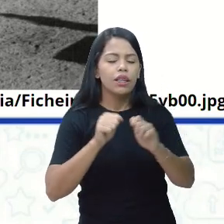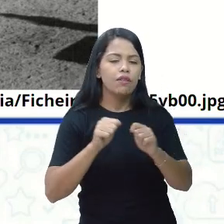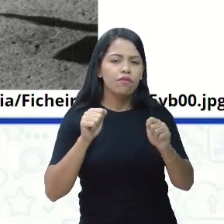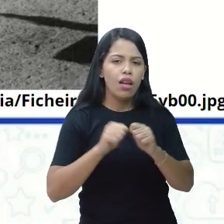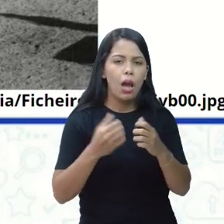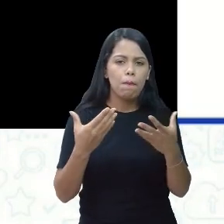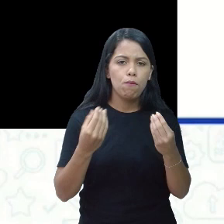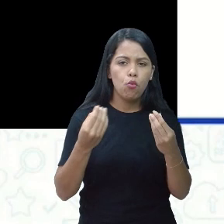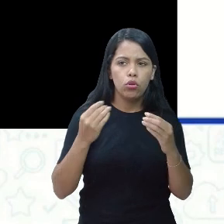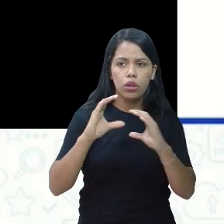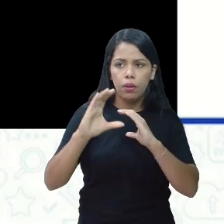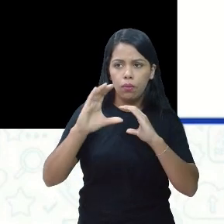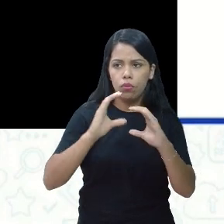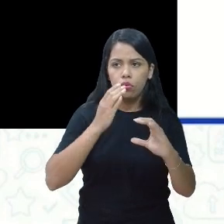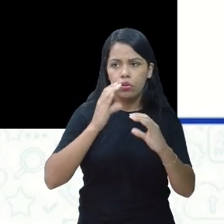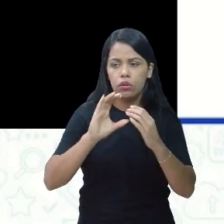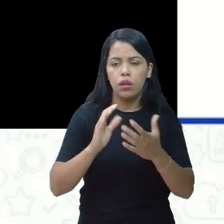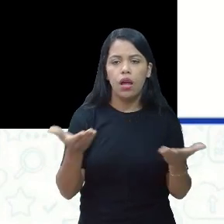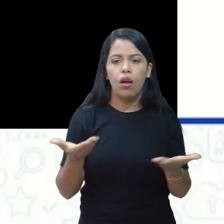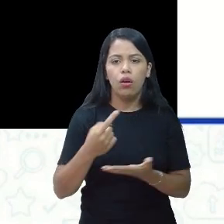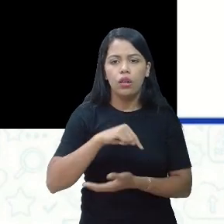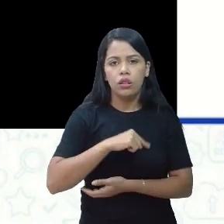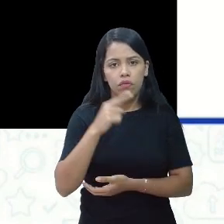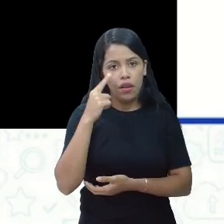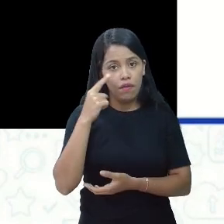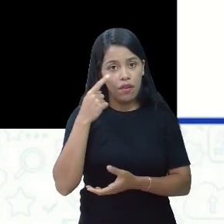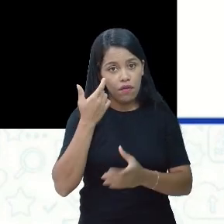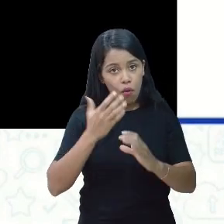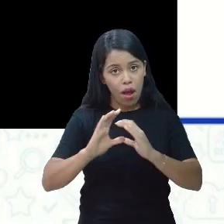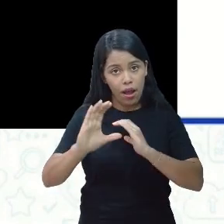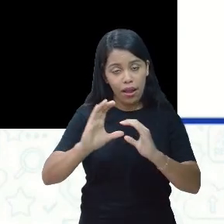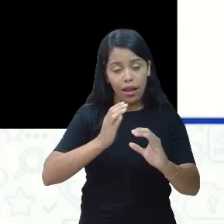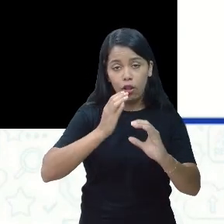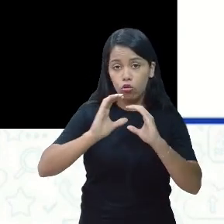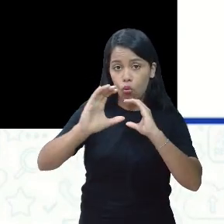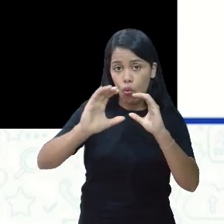música feita de cantos. E agora a gente vai ver uma cantora